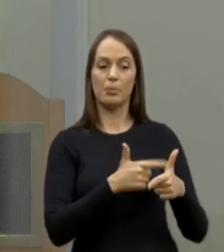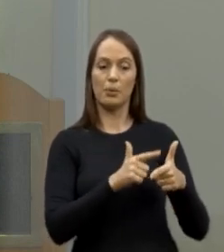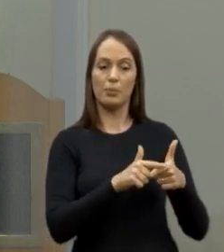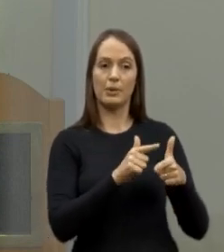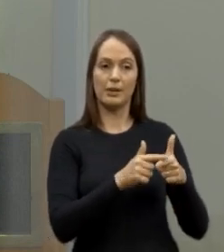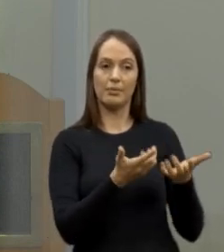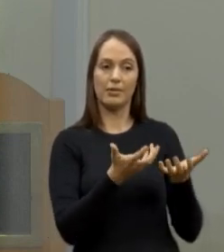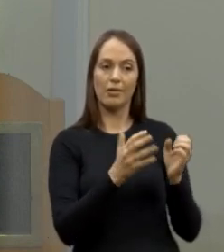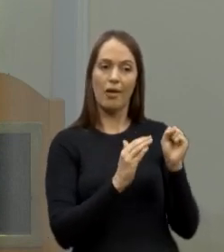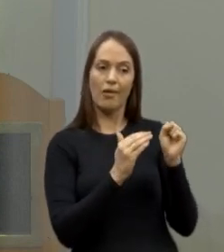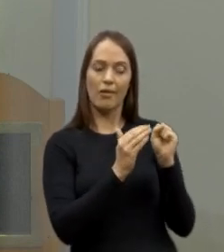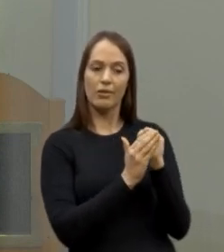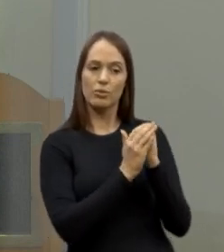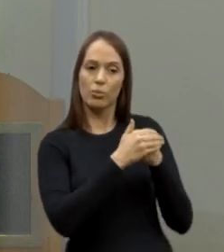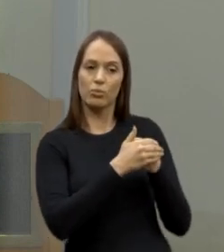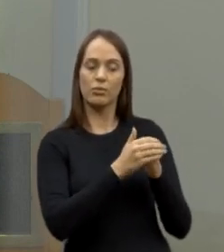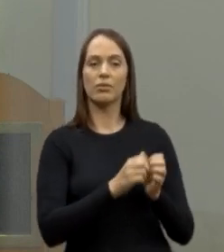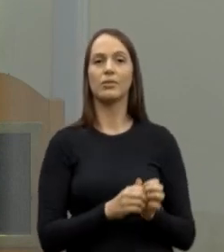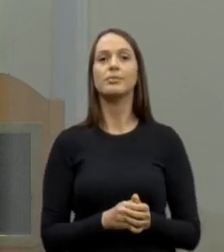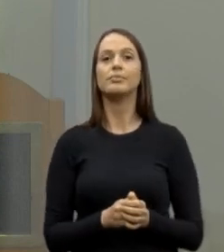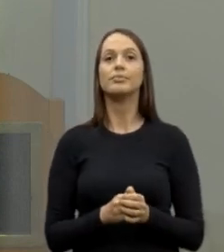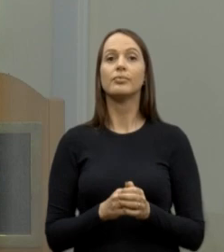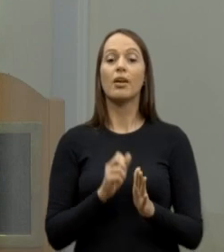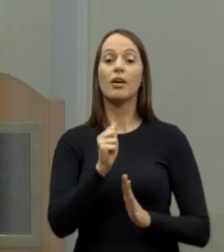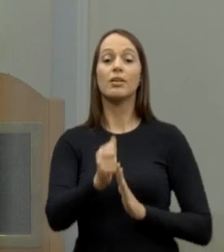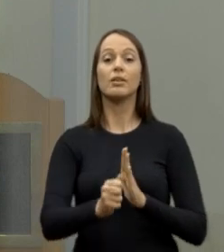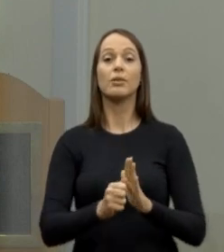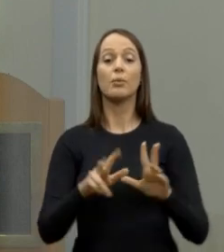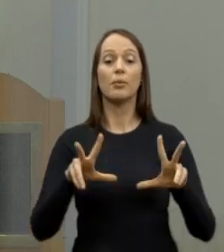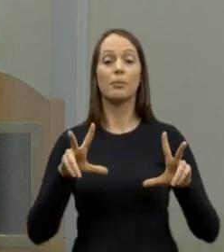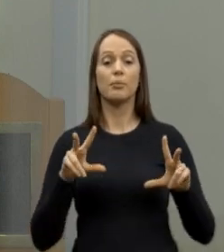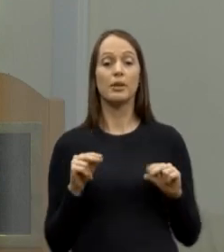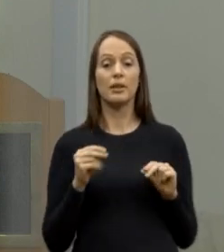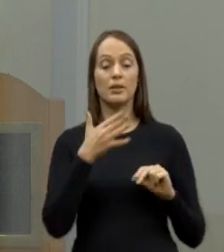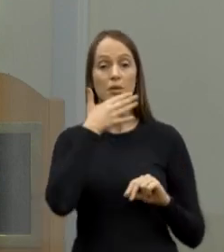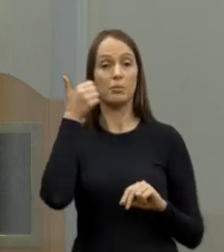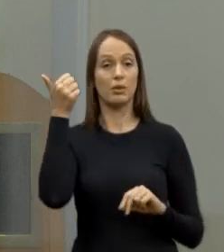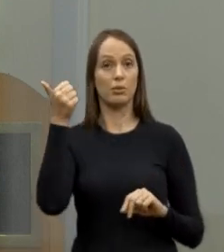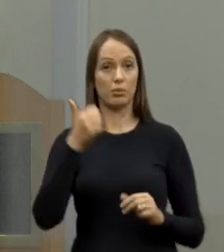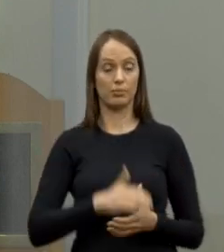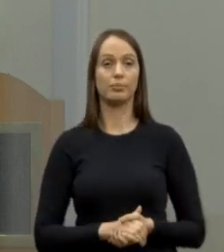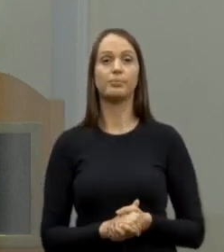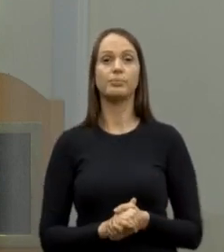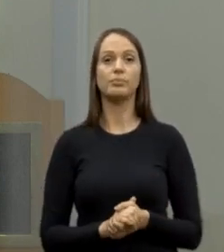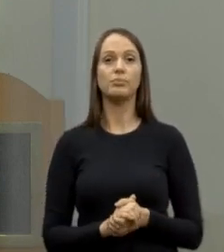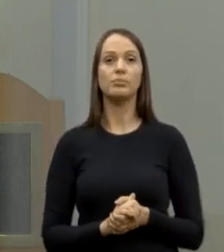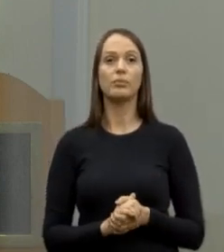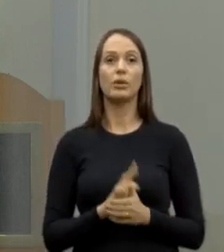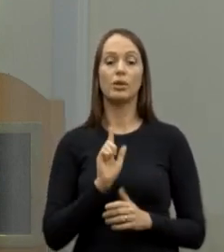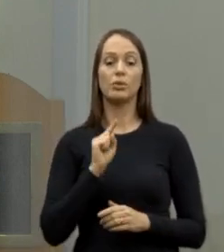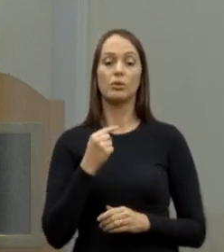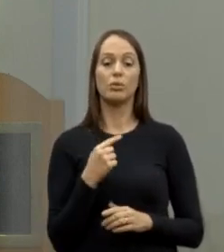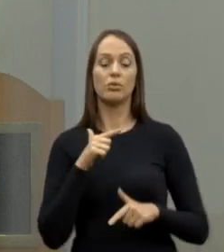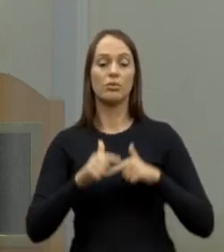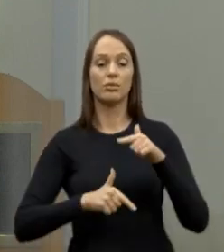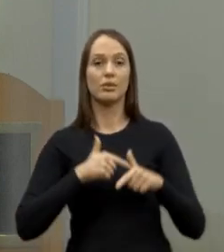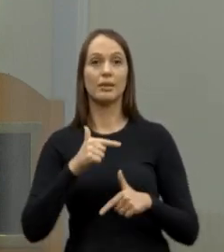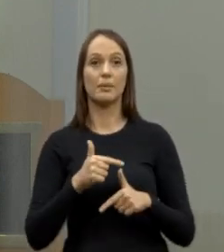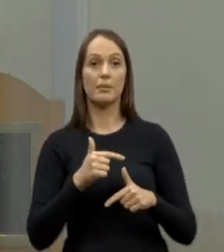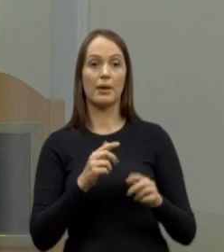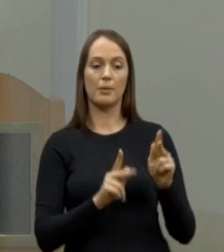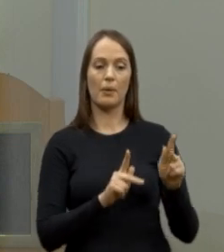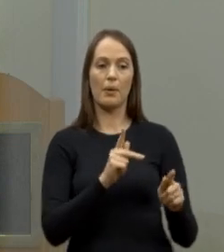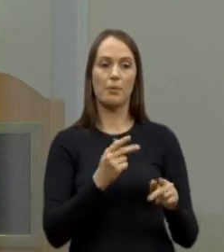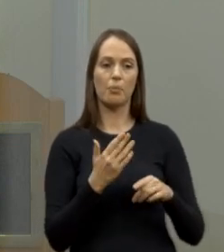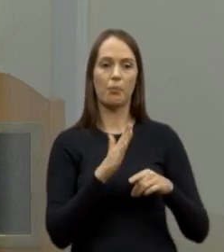população. Araraquara merece mais, muito mais. Estamos aqui para servir a população e não para blindar